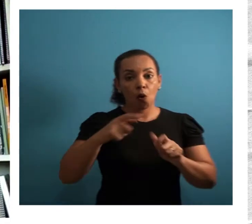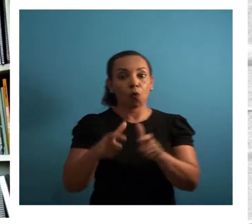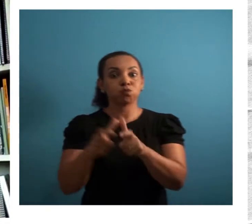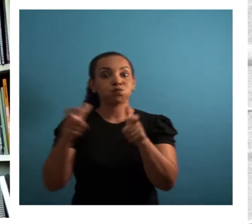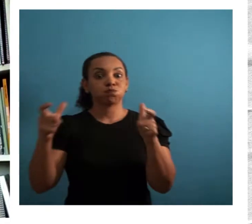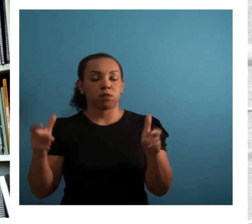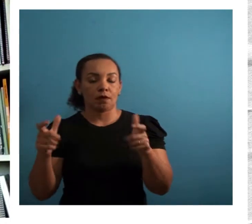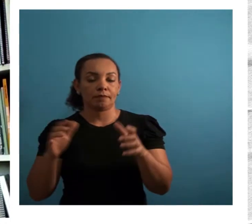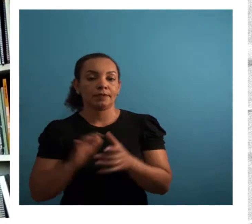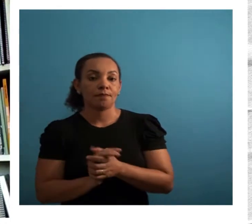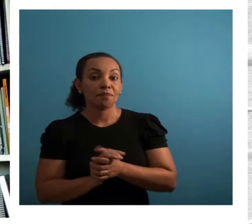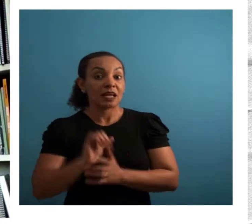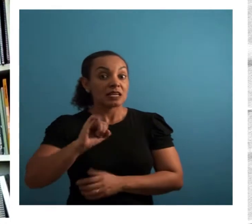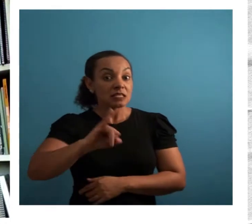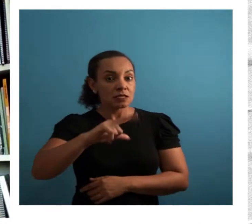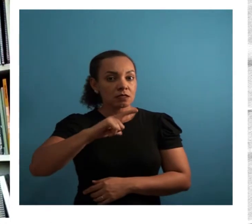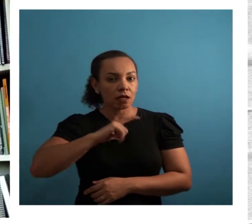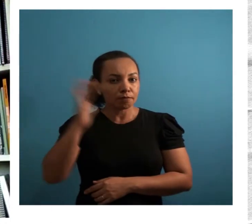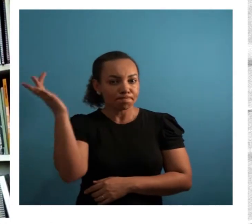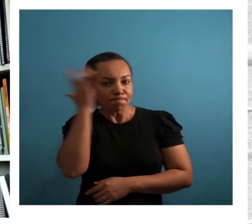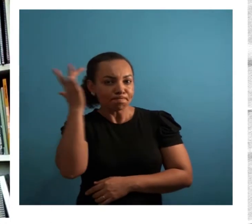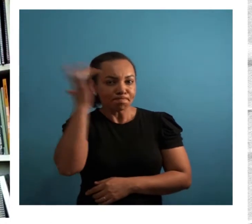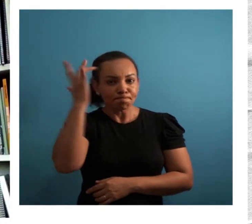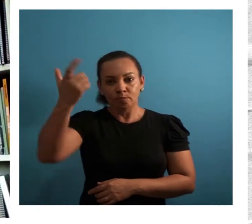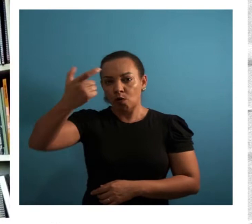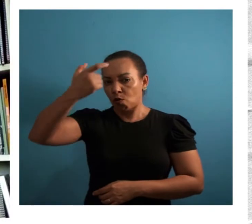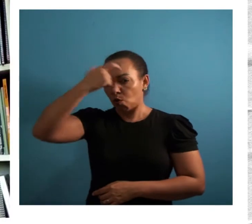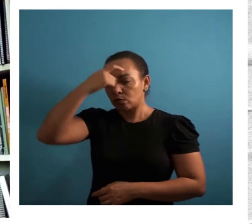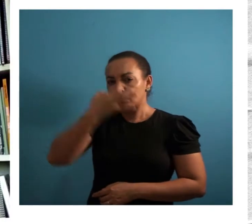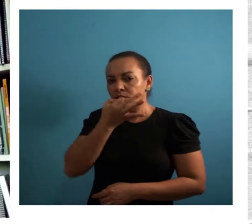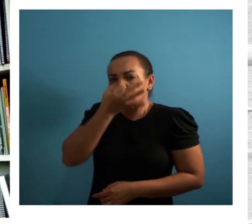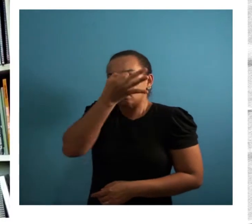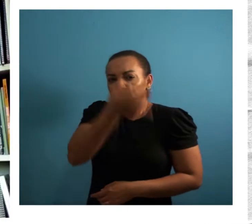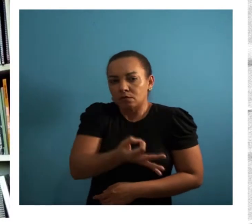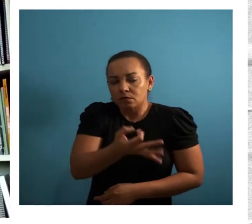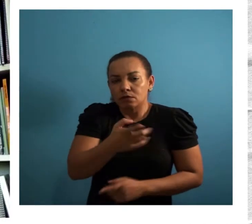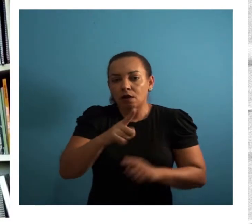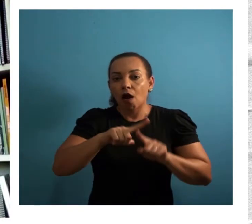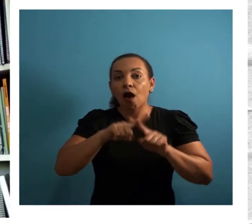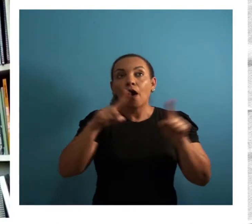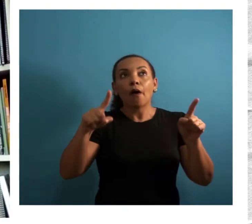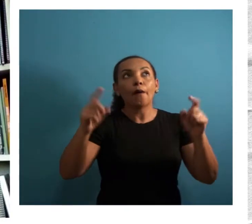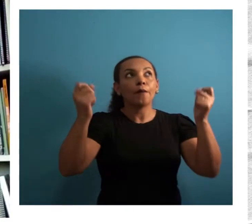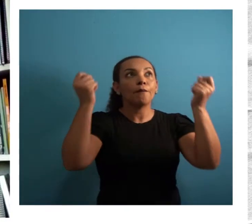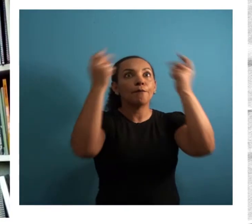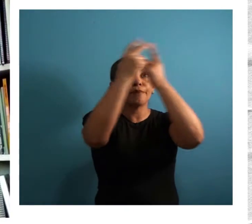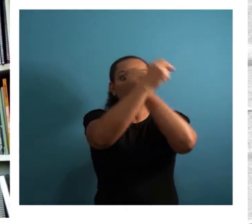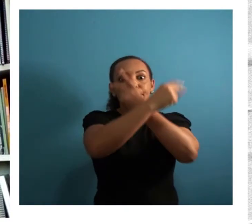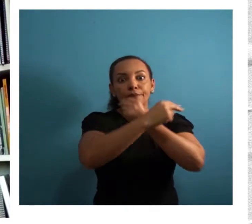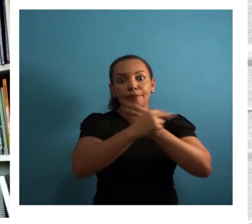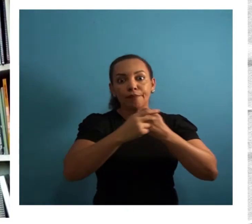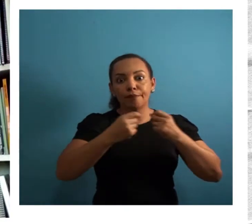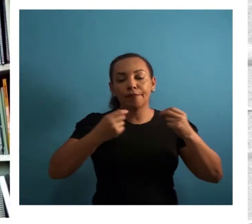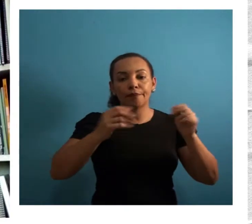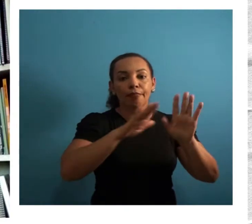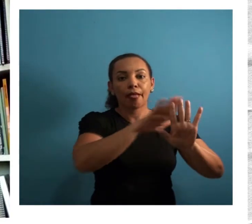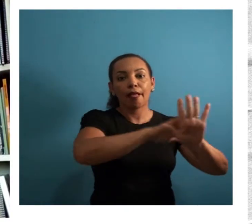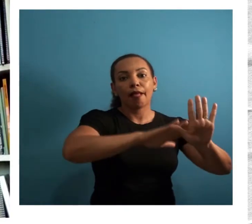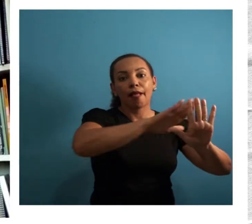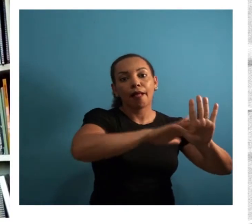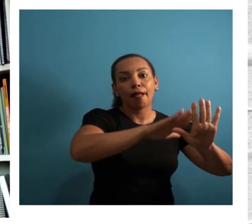consciência de nível crítico já desenvolvido social uma alienação encroada